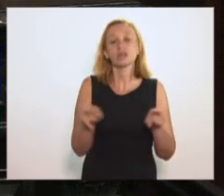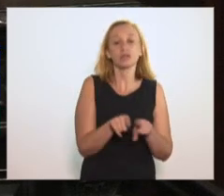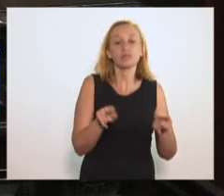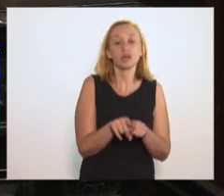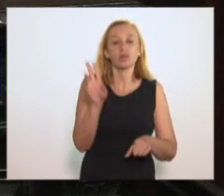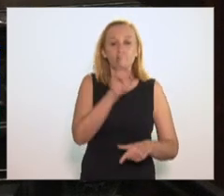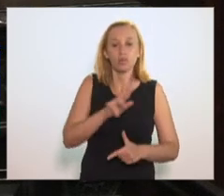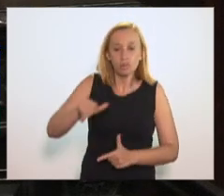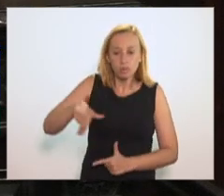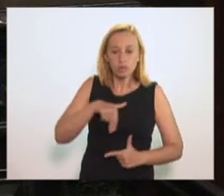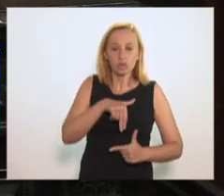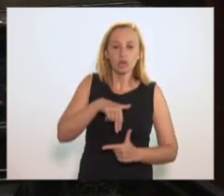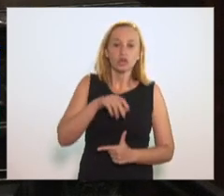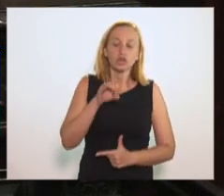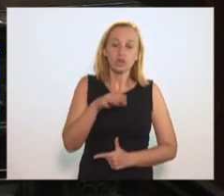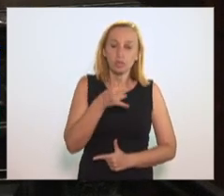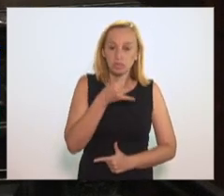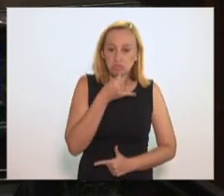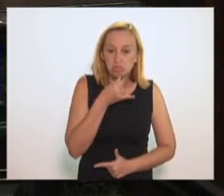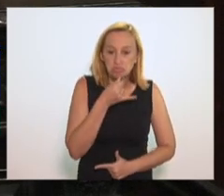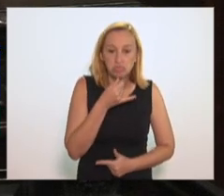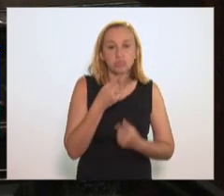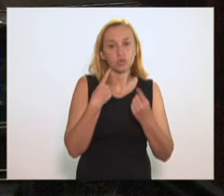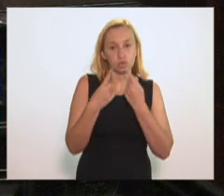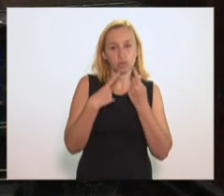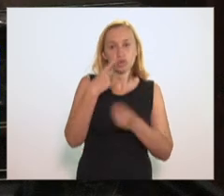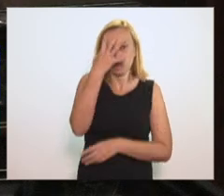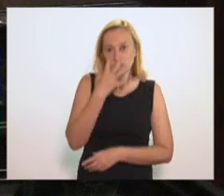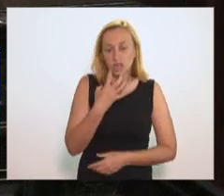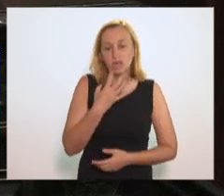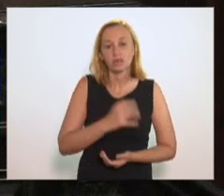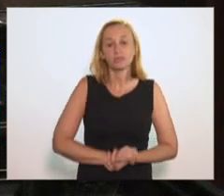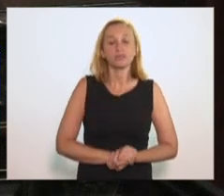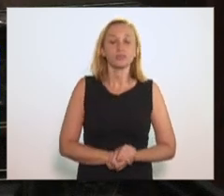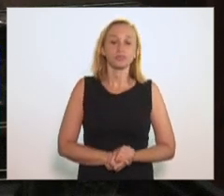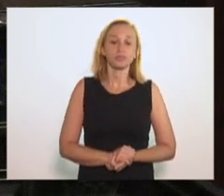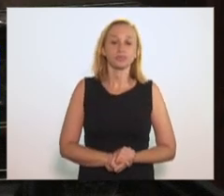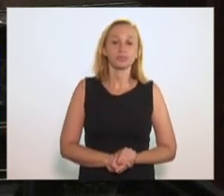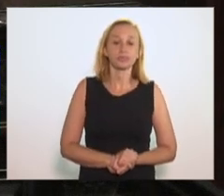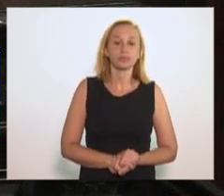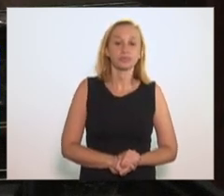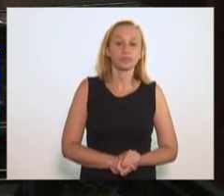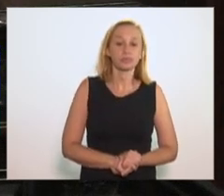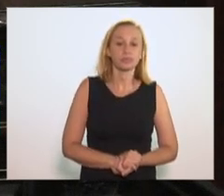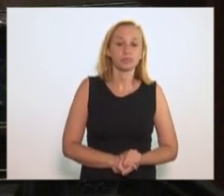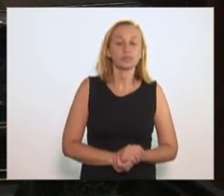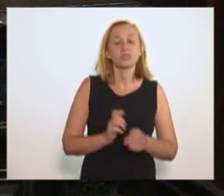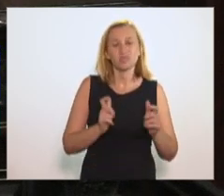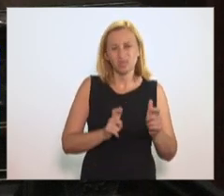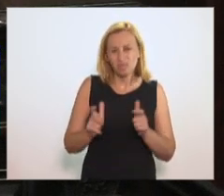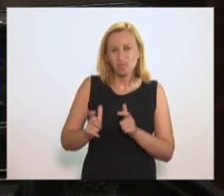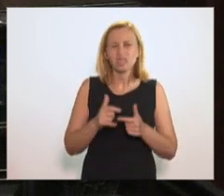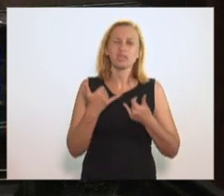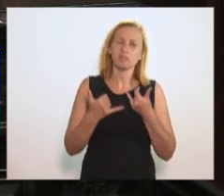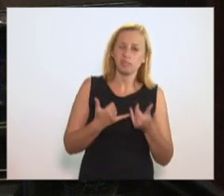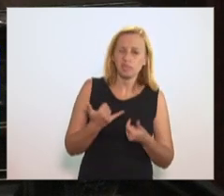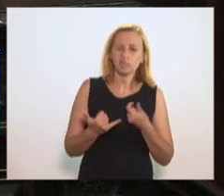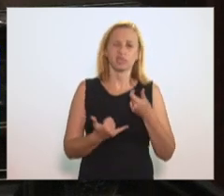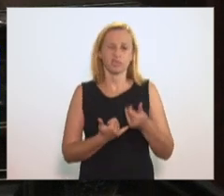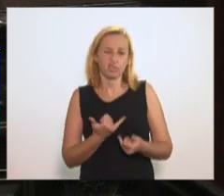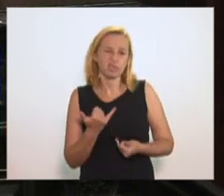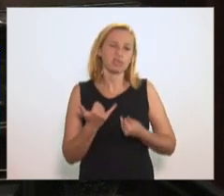é só para lamentar que um debate tão sério quanto o da vacinação tem aberto espaço para distorções de brincadeiras